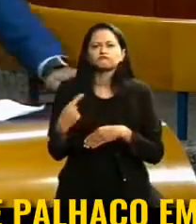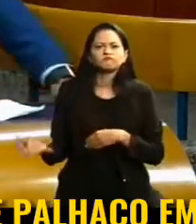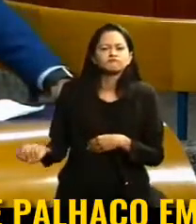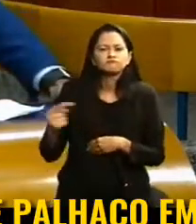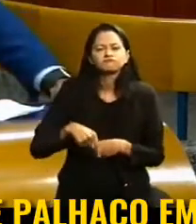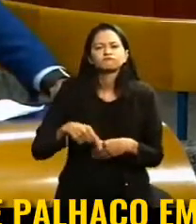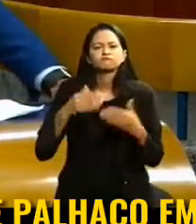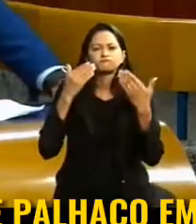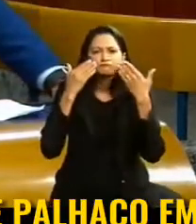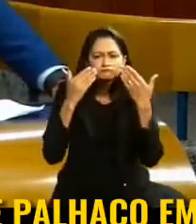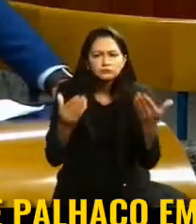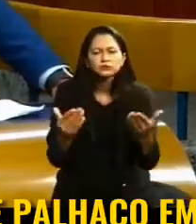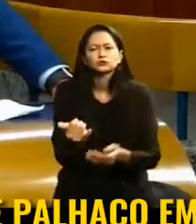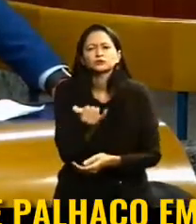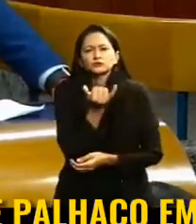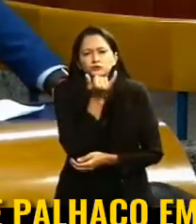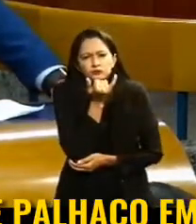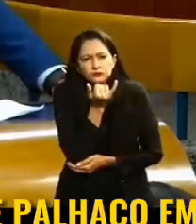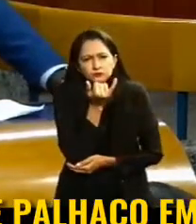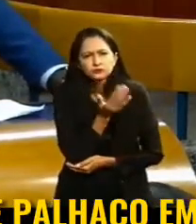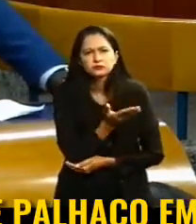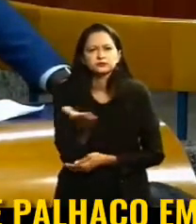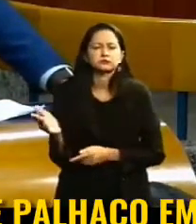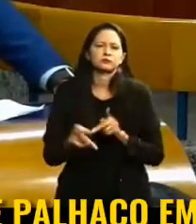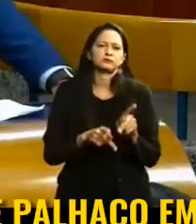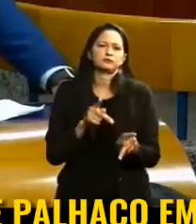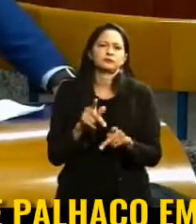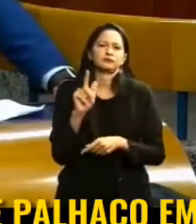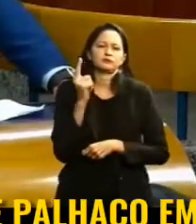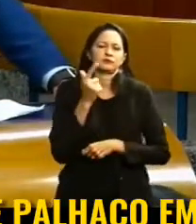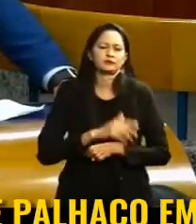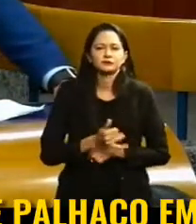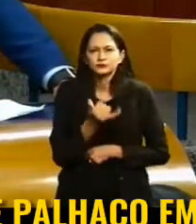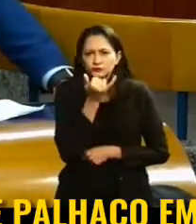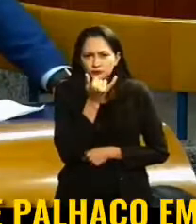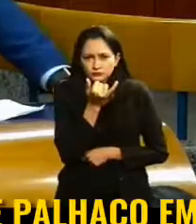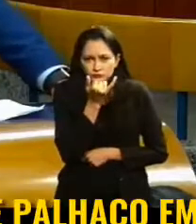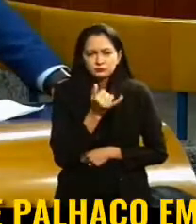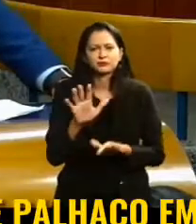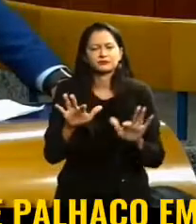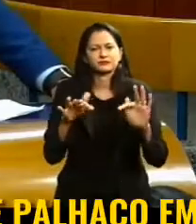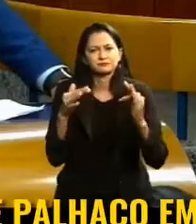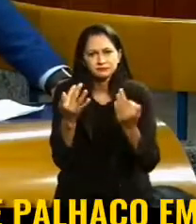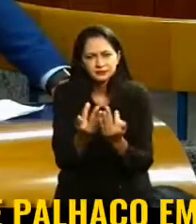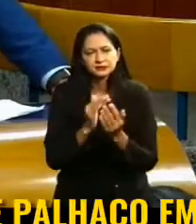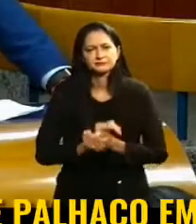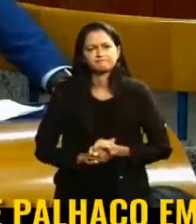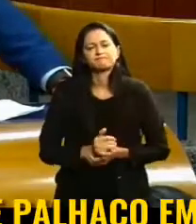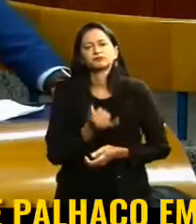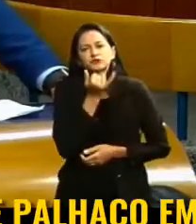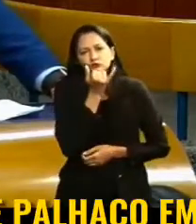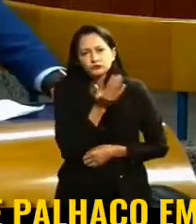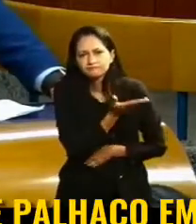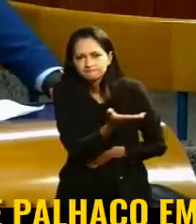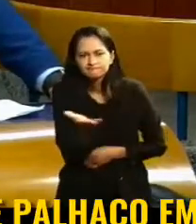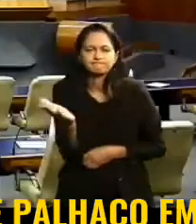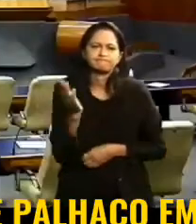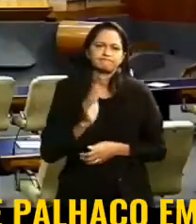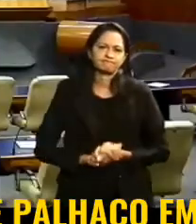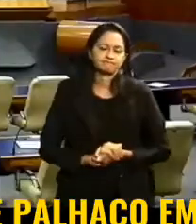pedir perdão, cidadão goianiense, perdão à minha família, perdão a todos